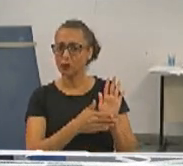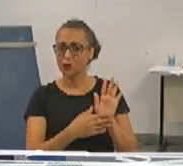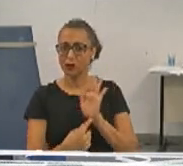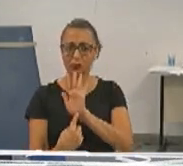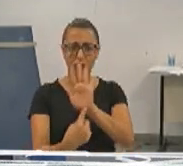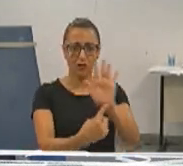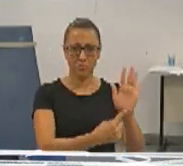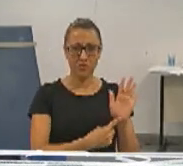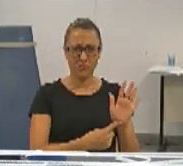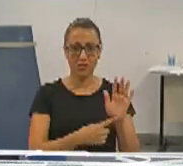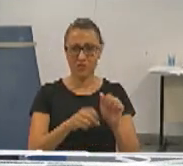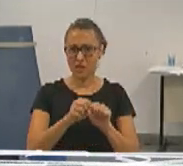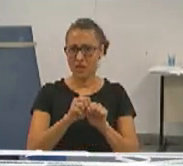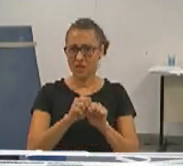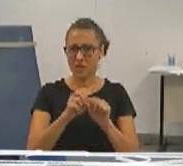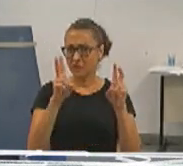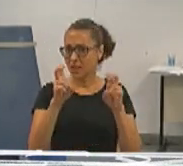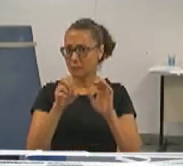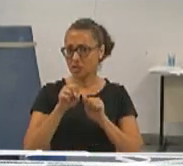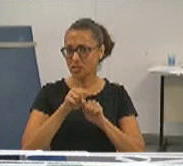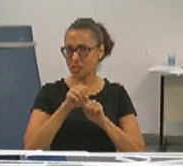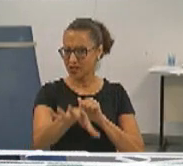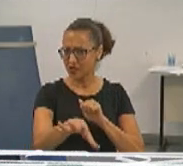de extensão?